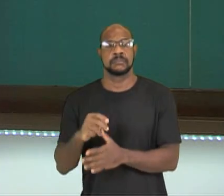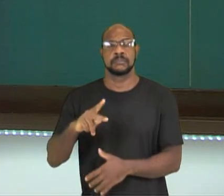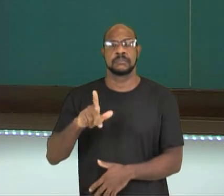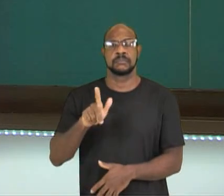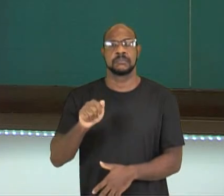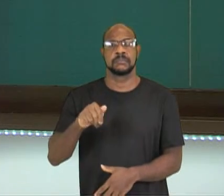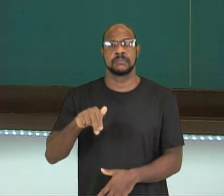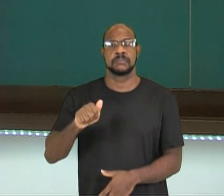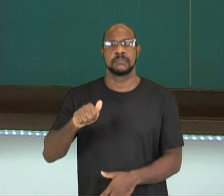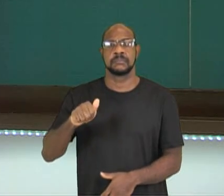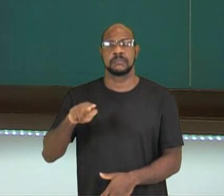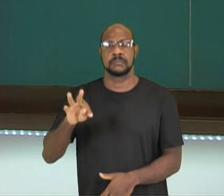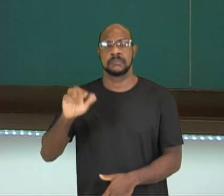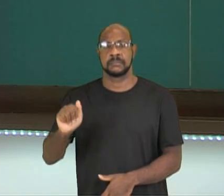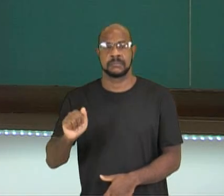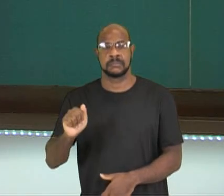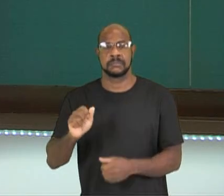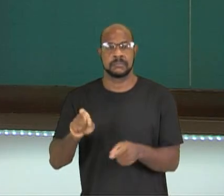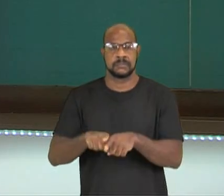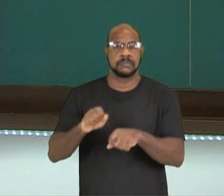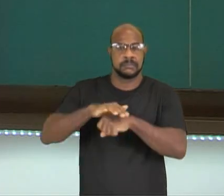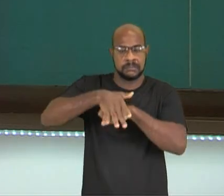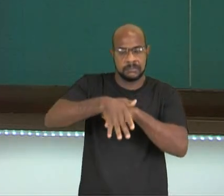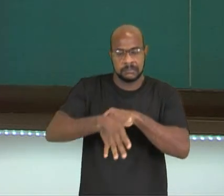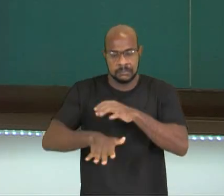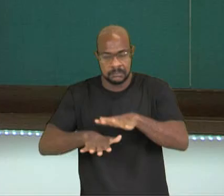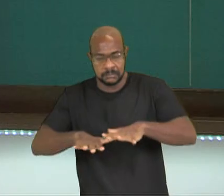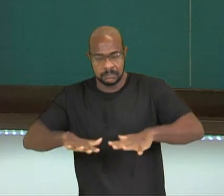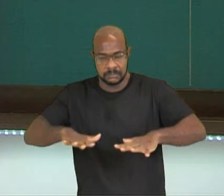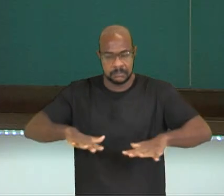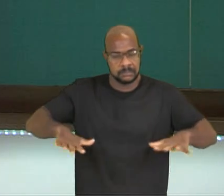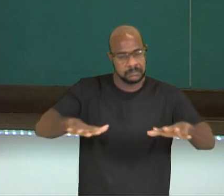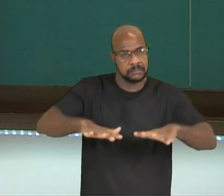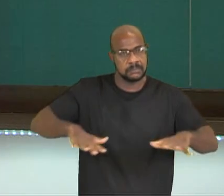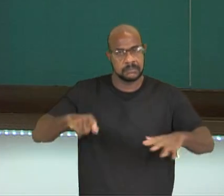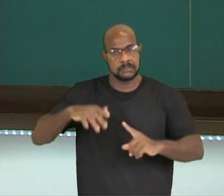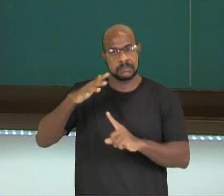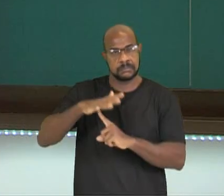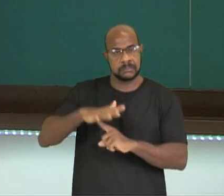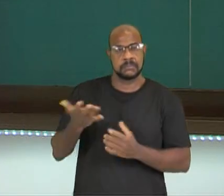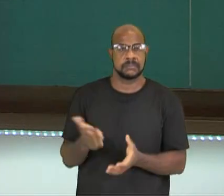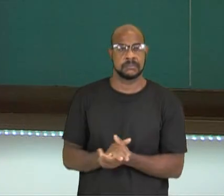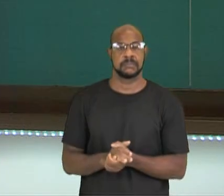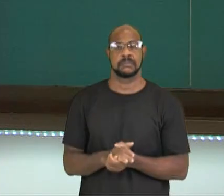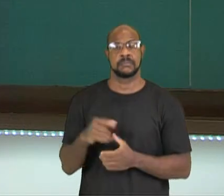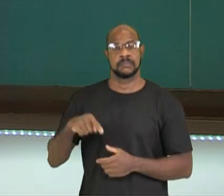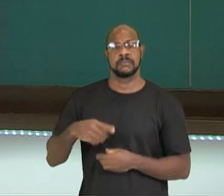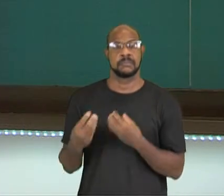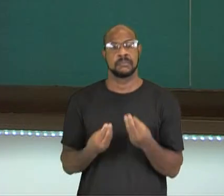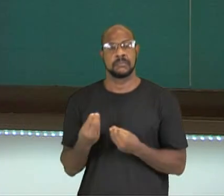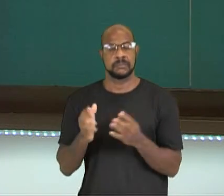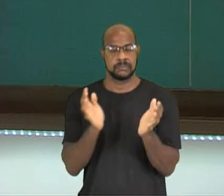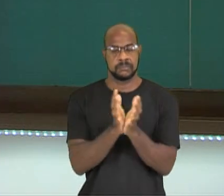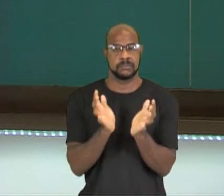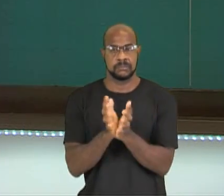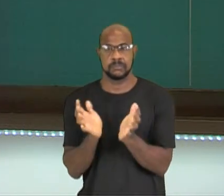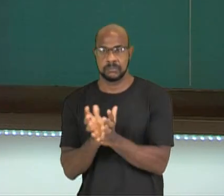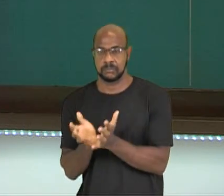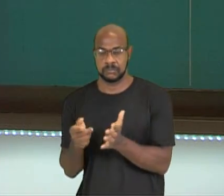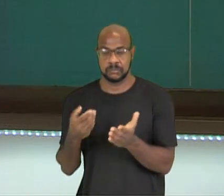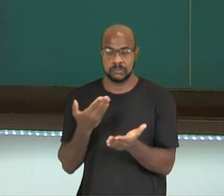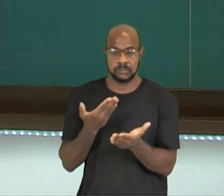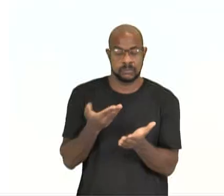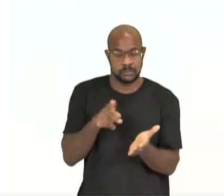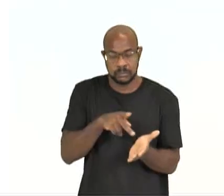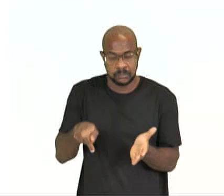e chapadas ali da Bacia do Paraná no nosso estado, a partir da classificação do professor Jurandir